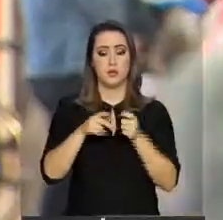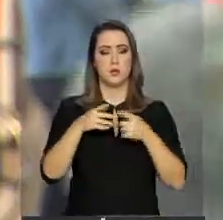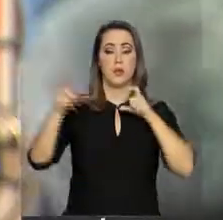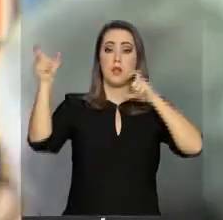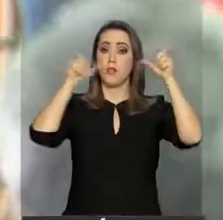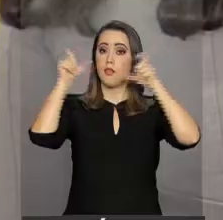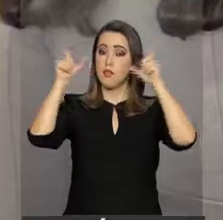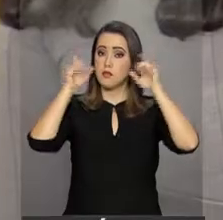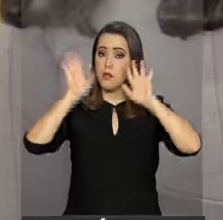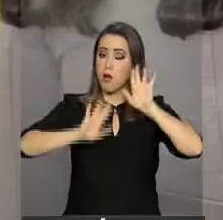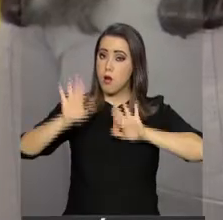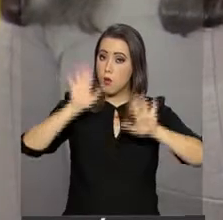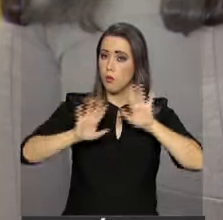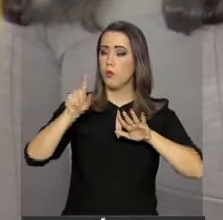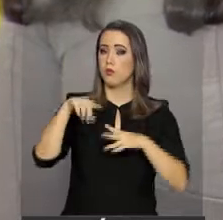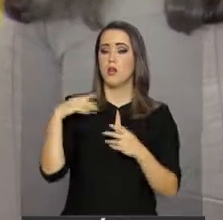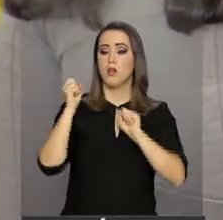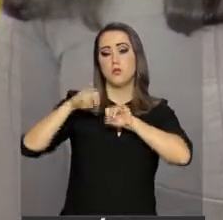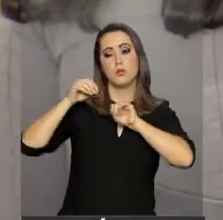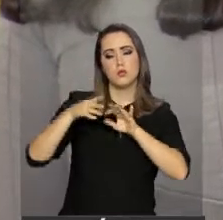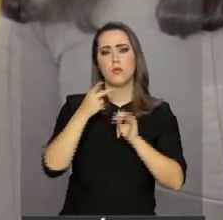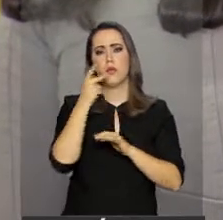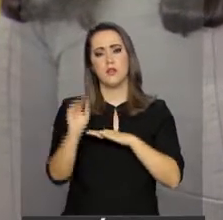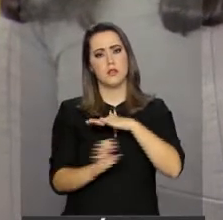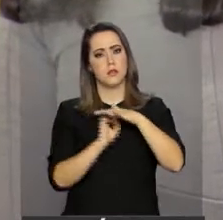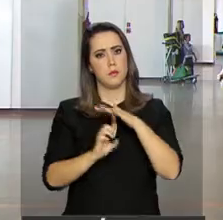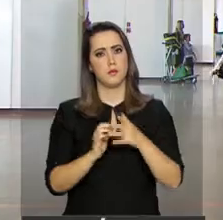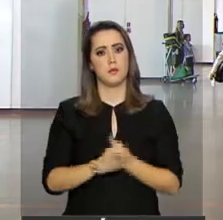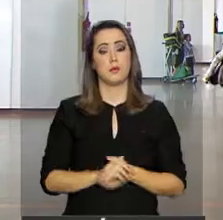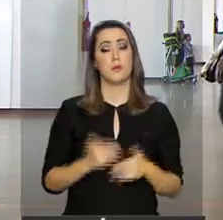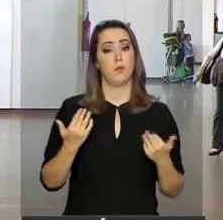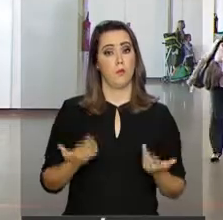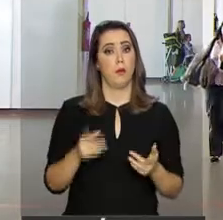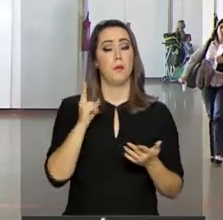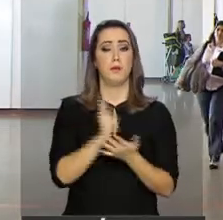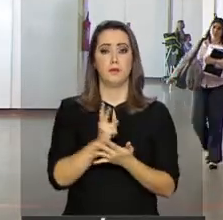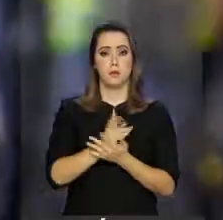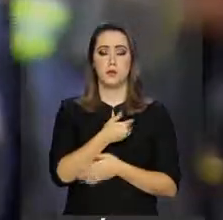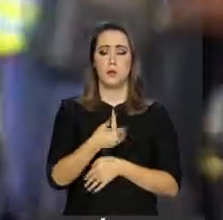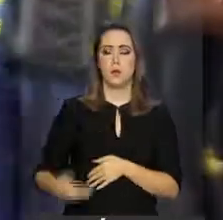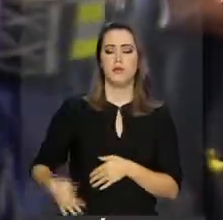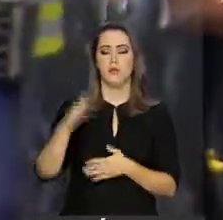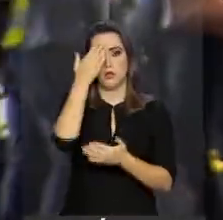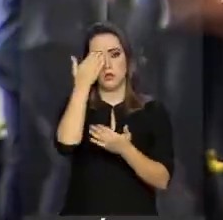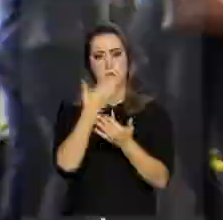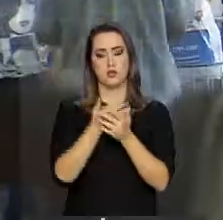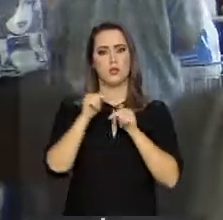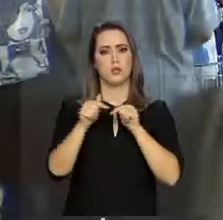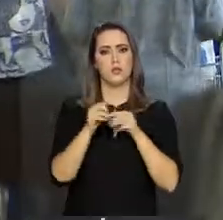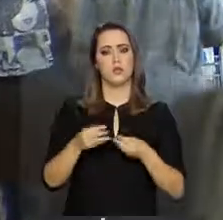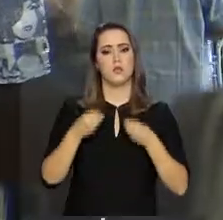prestar mais atenção ainda nas orientações dadas pela companhias aéreas ainda assim o governo acredita que a operação vai garantir